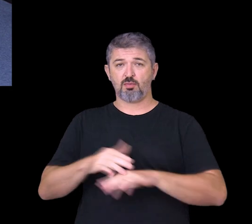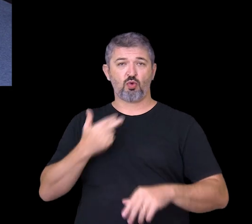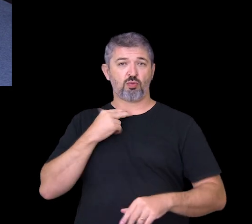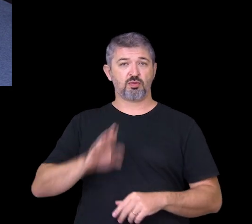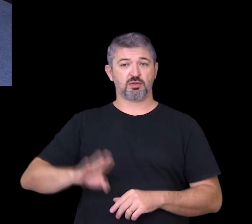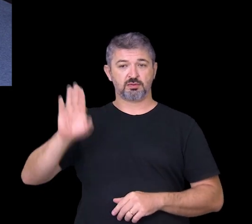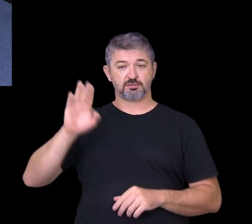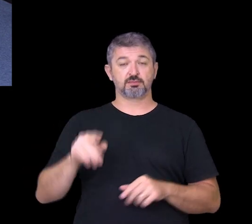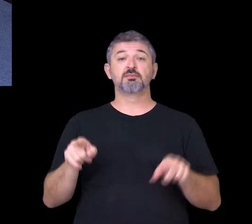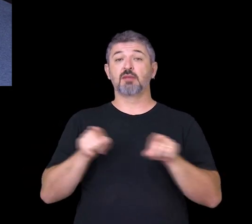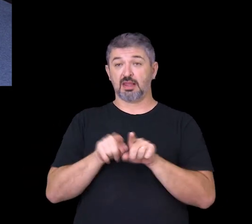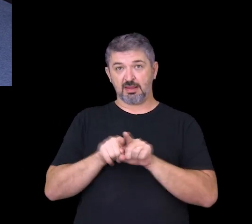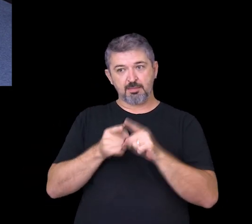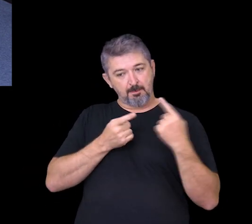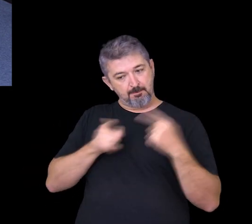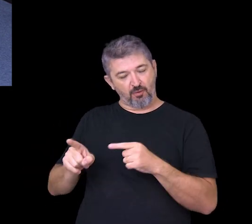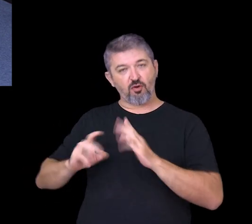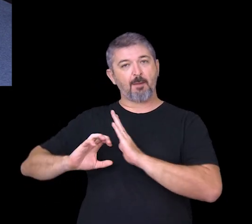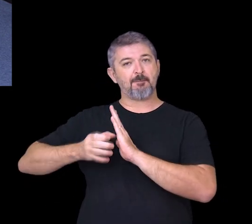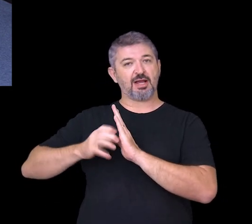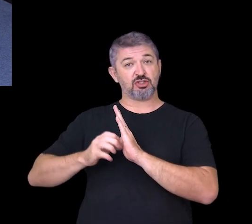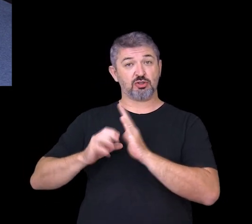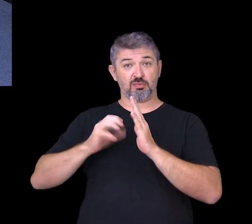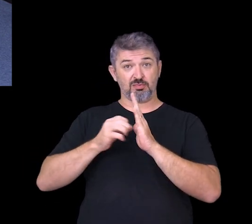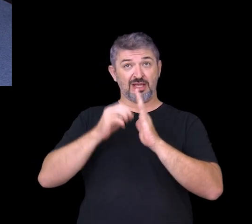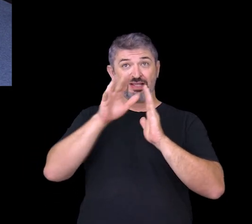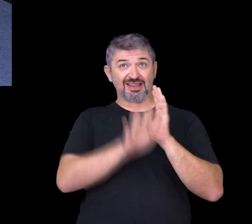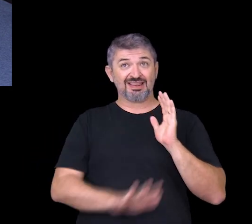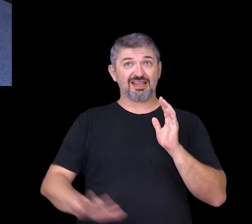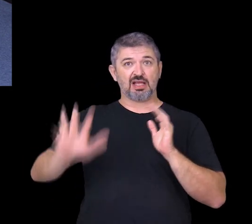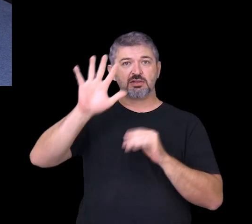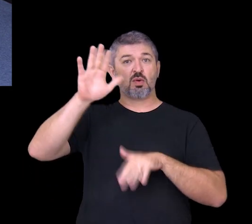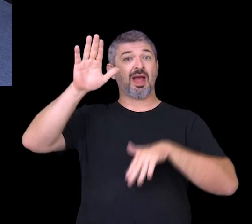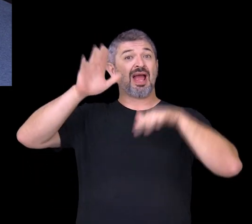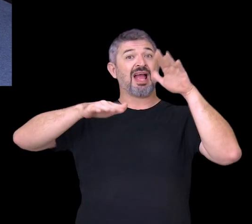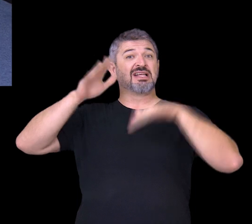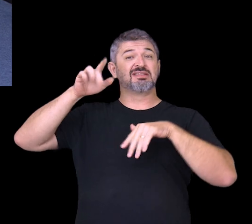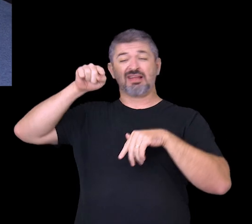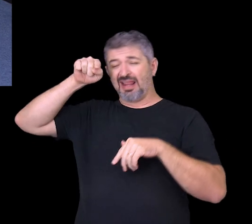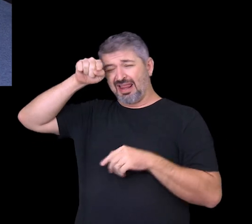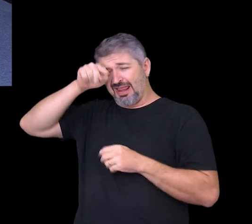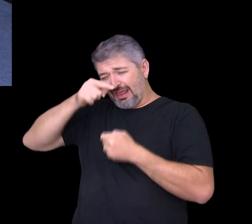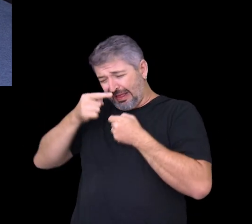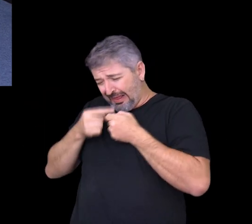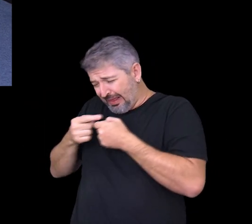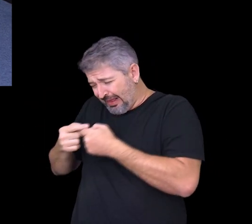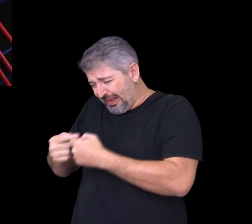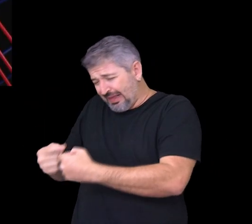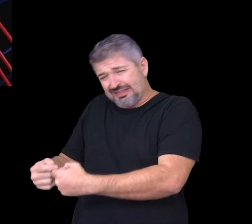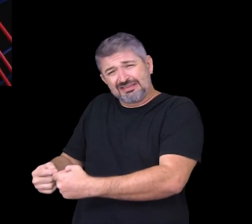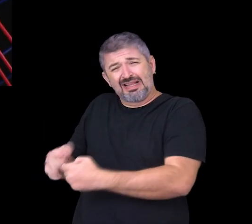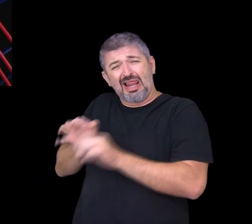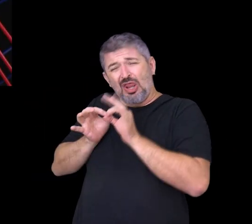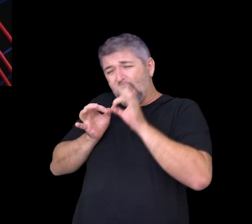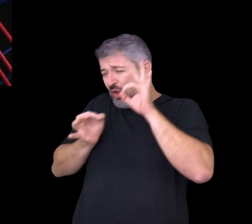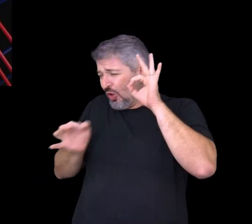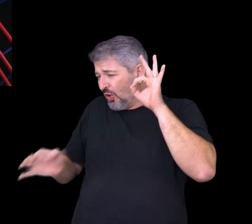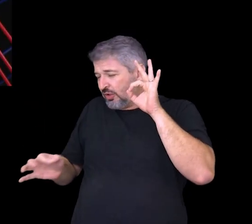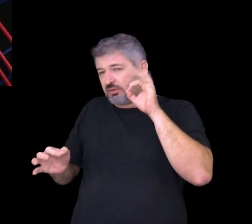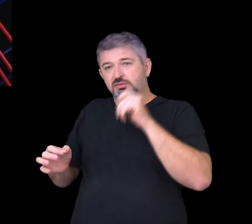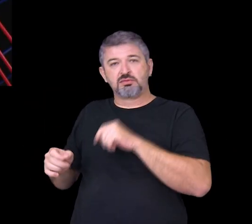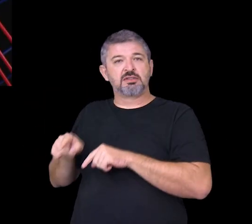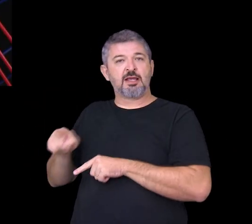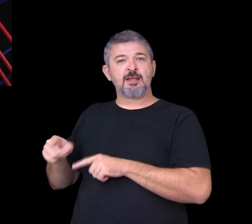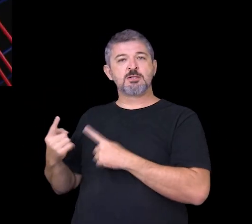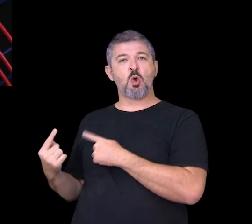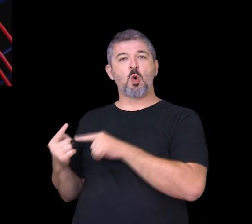provocação que a gente faz nos partidos, porque o presidente nacional dos partidos nem imagina que aquele vereador lá no município tão